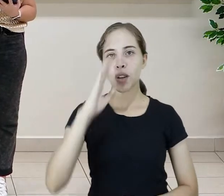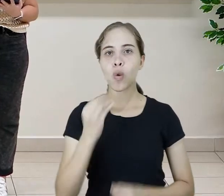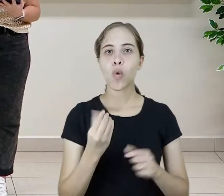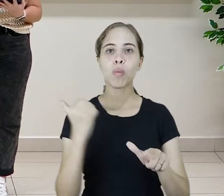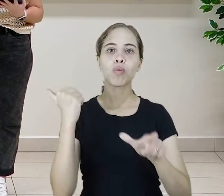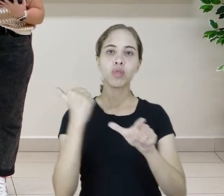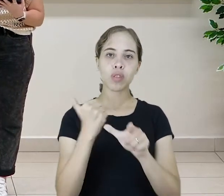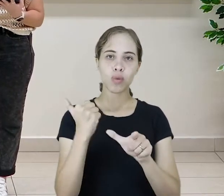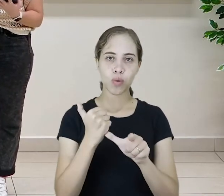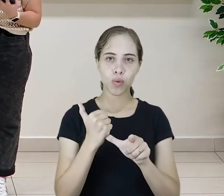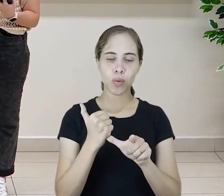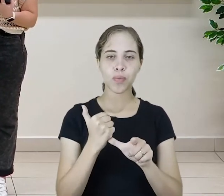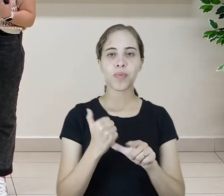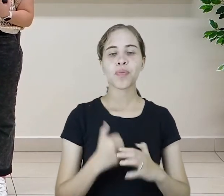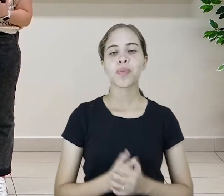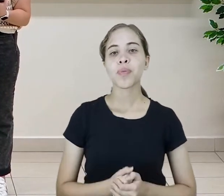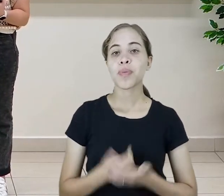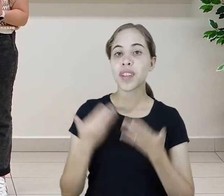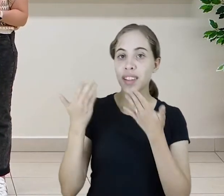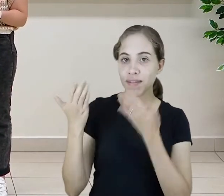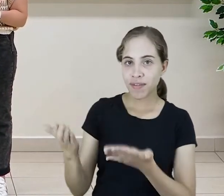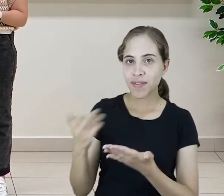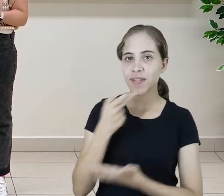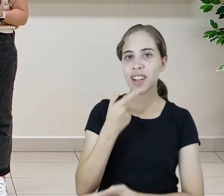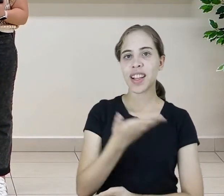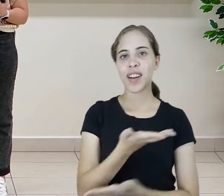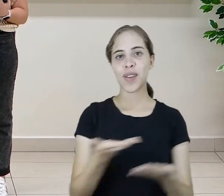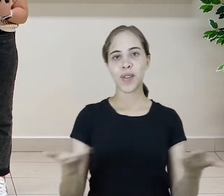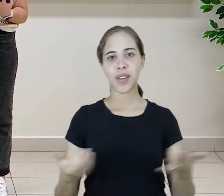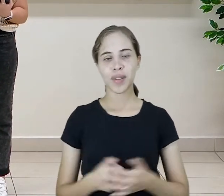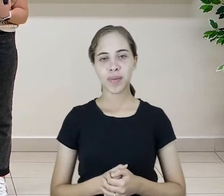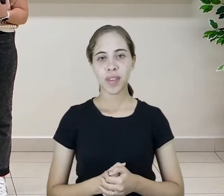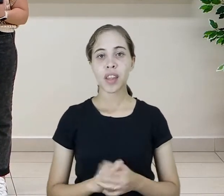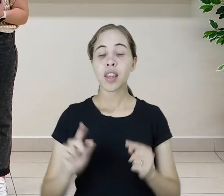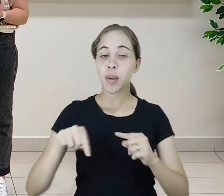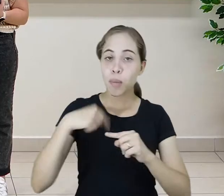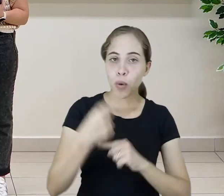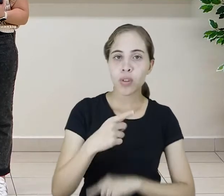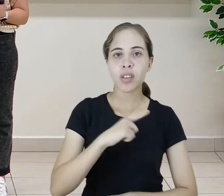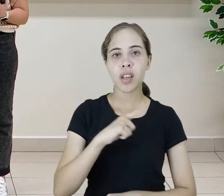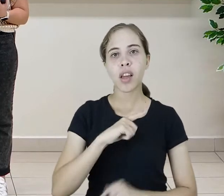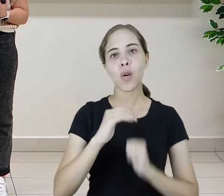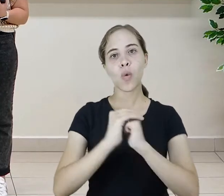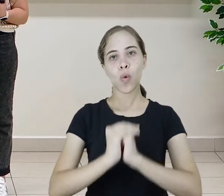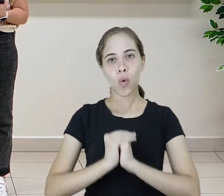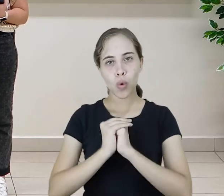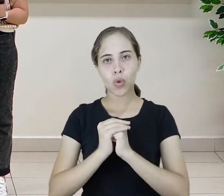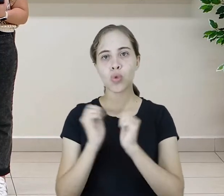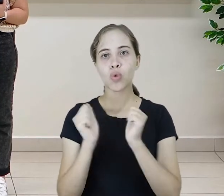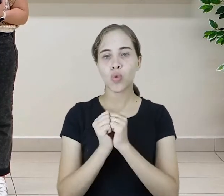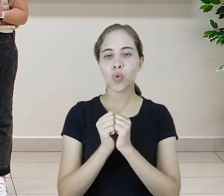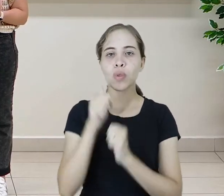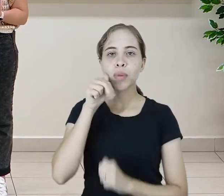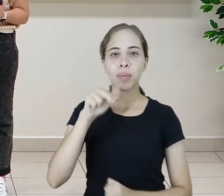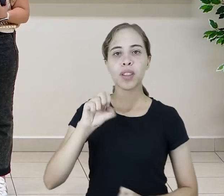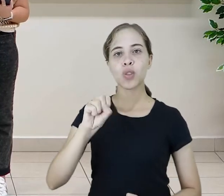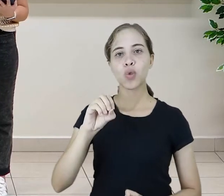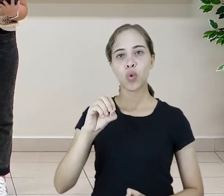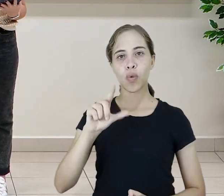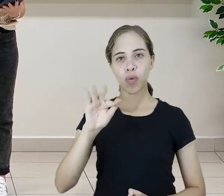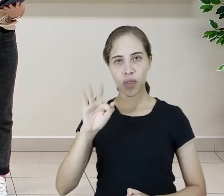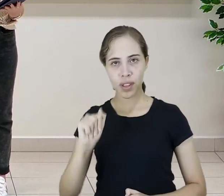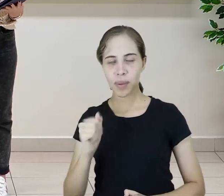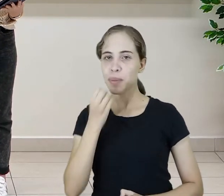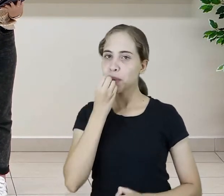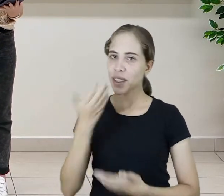segundo conselheiro. E é ele quem nos falará agora. Logo após, nós teremos a oração com a irmã Sofia de Queiroz.